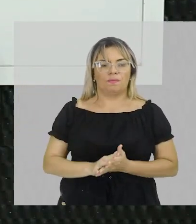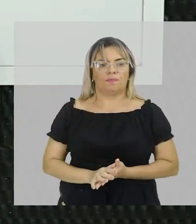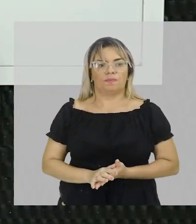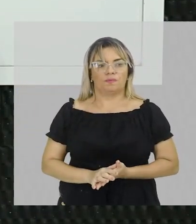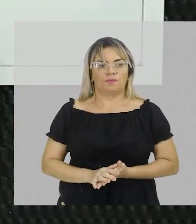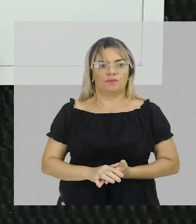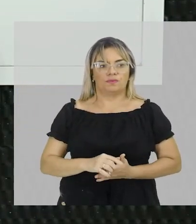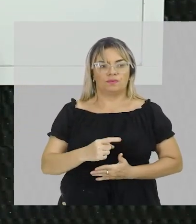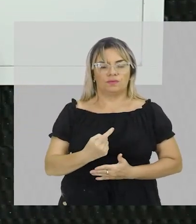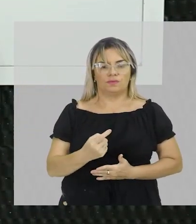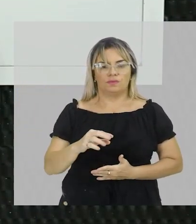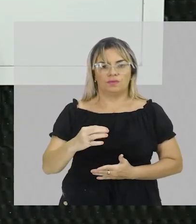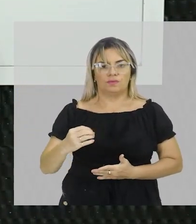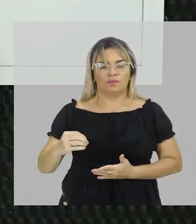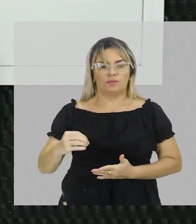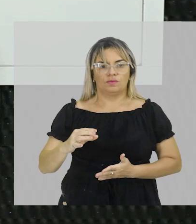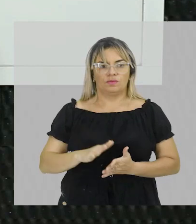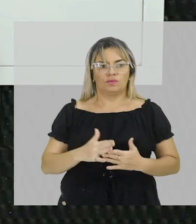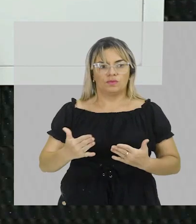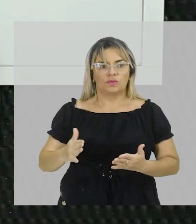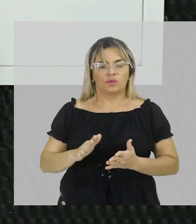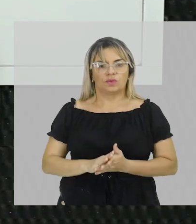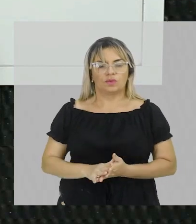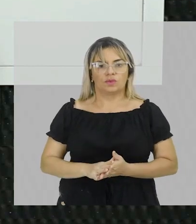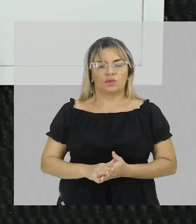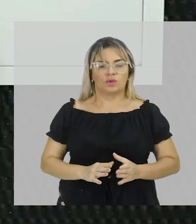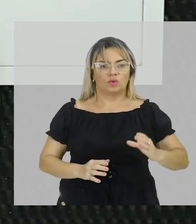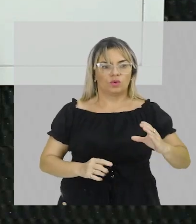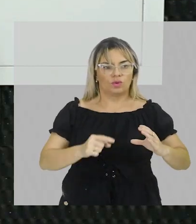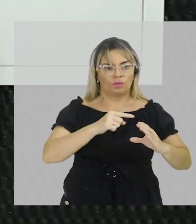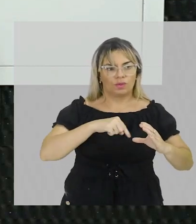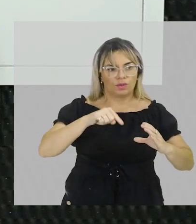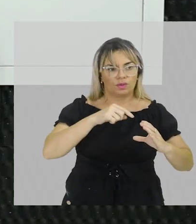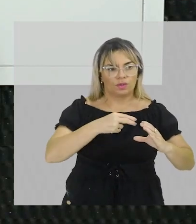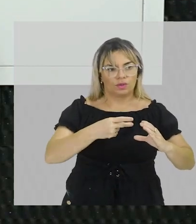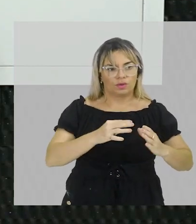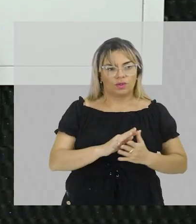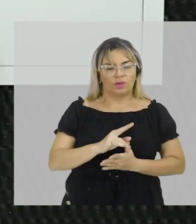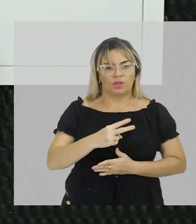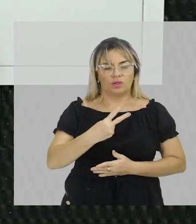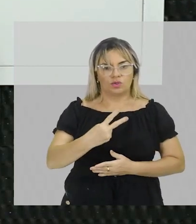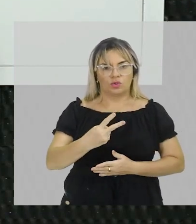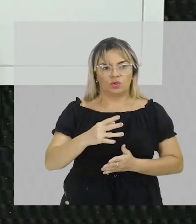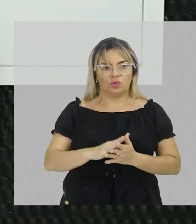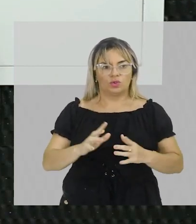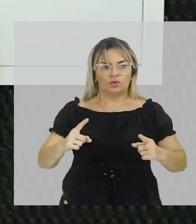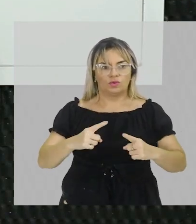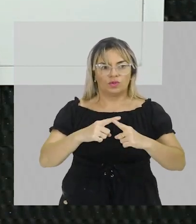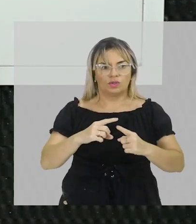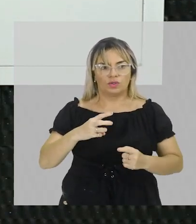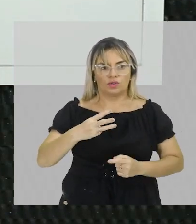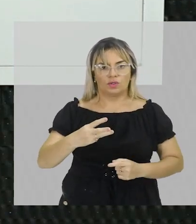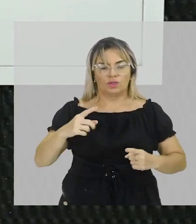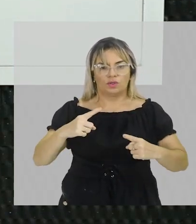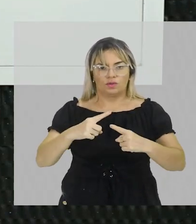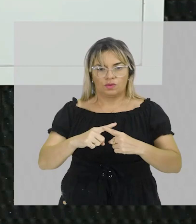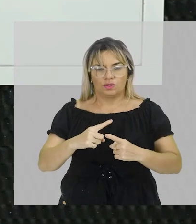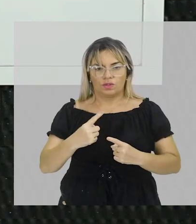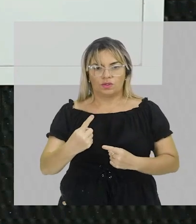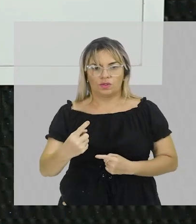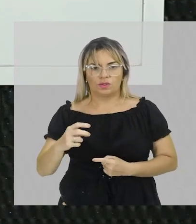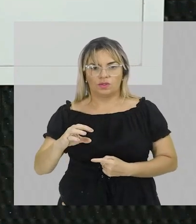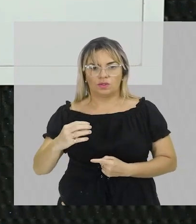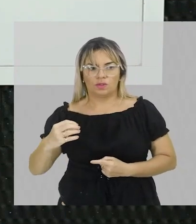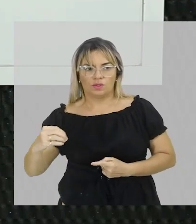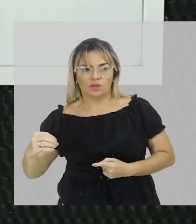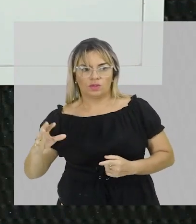2, multiplicado por 3, multiplicado por 150. Então, você tem o